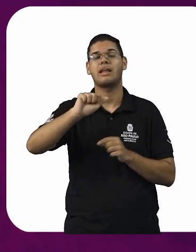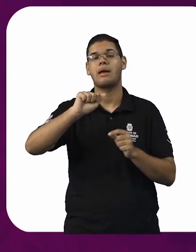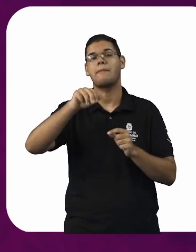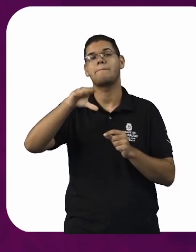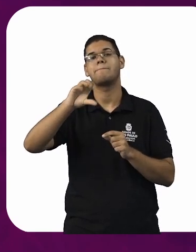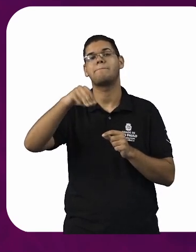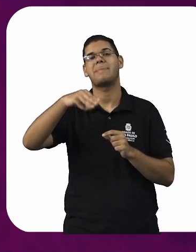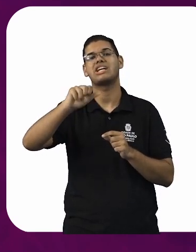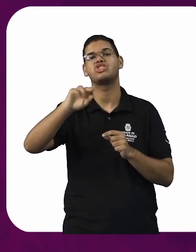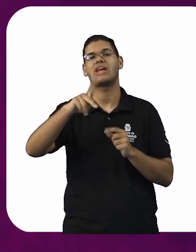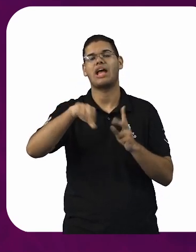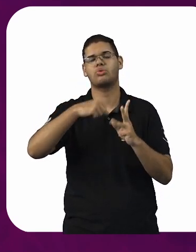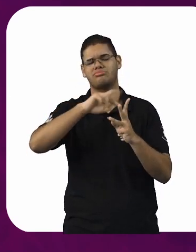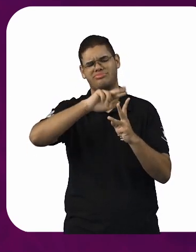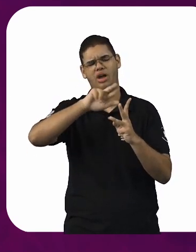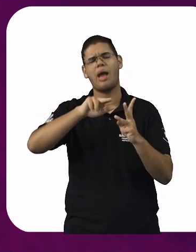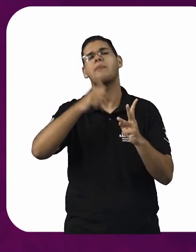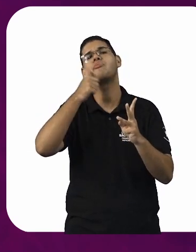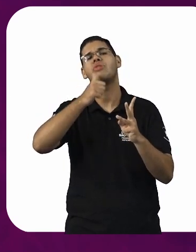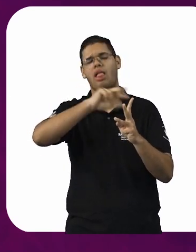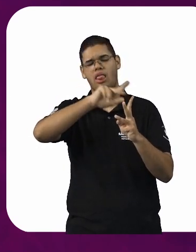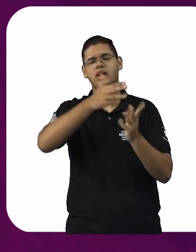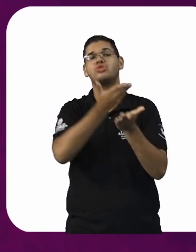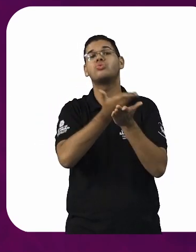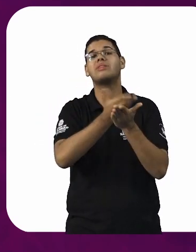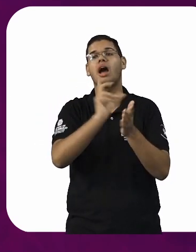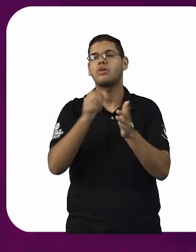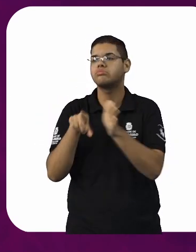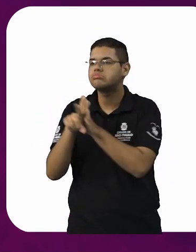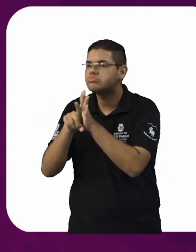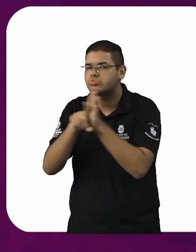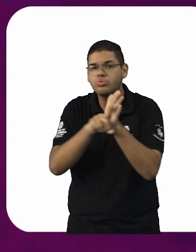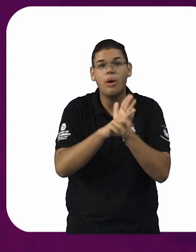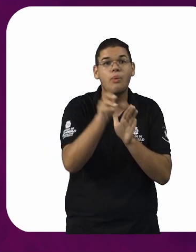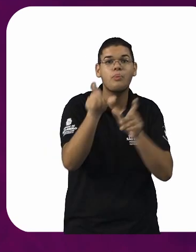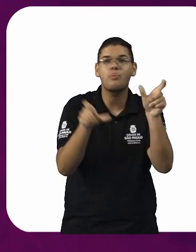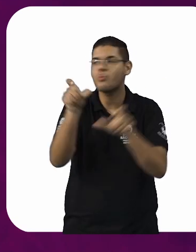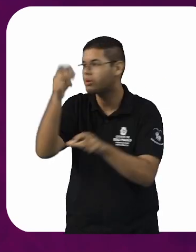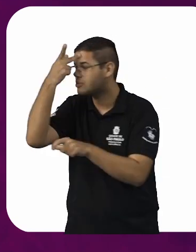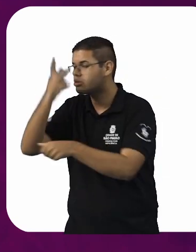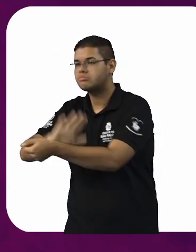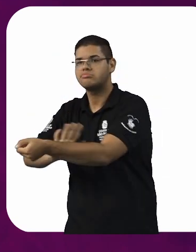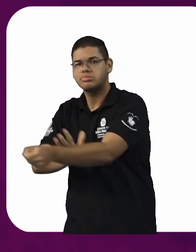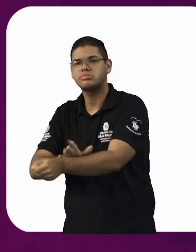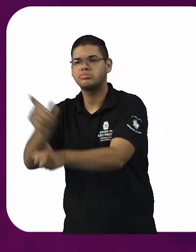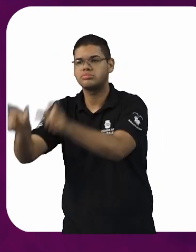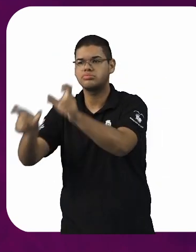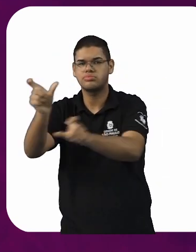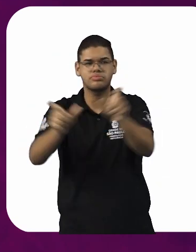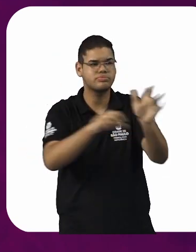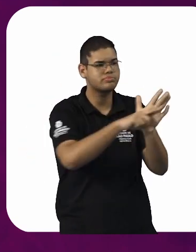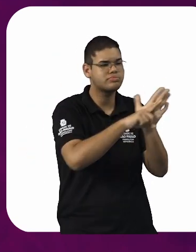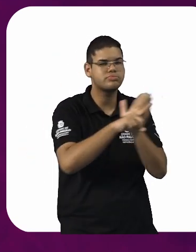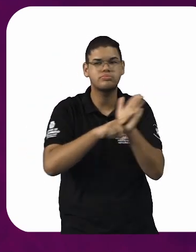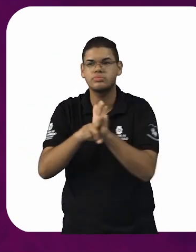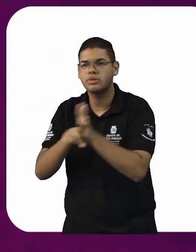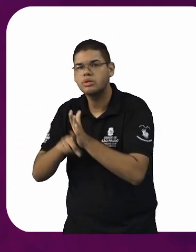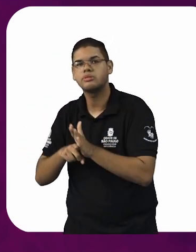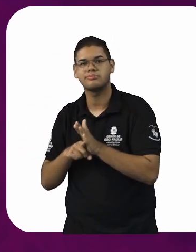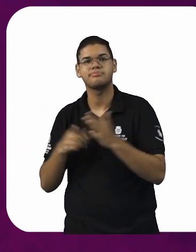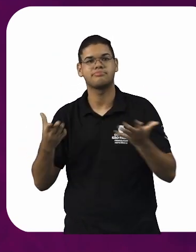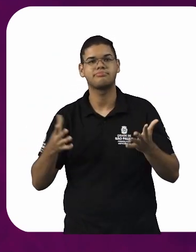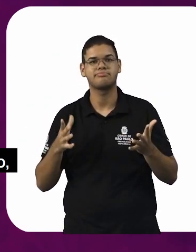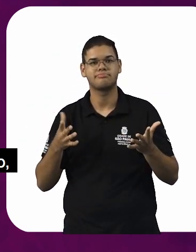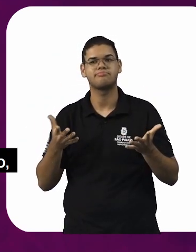Neres, que analisaram milhares de casos de racismo negrofóbico. Homotransfobia como racismo, o racismo homotransfóbico